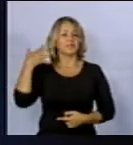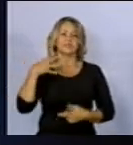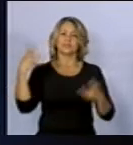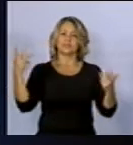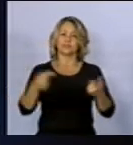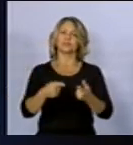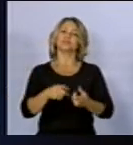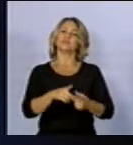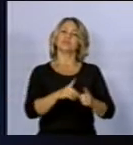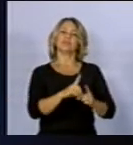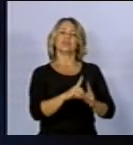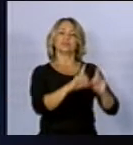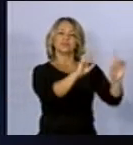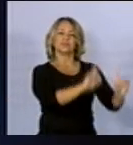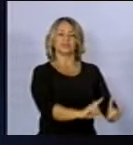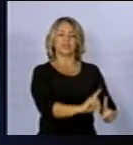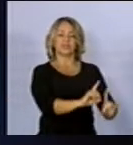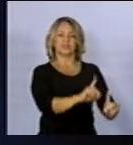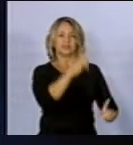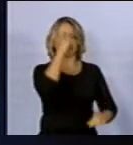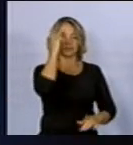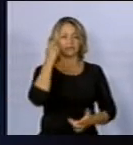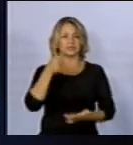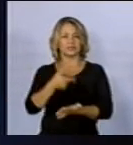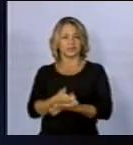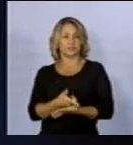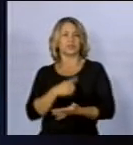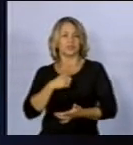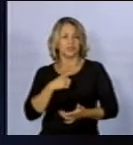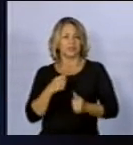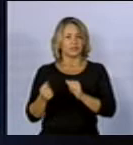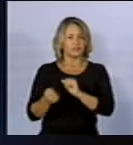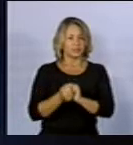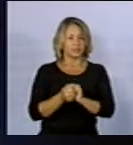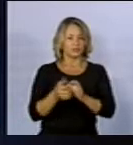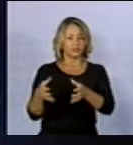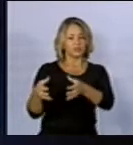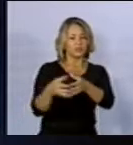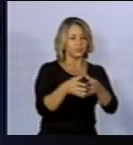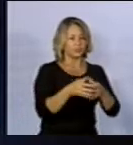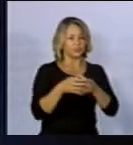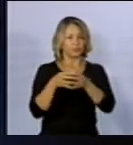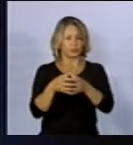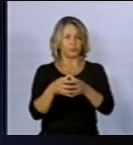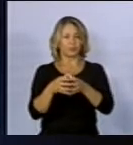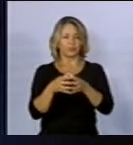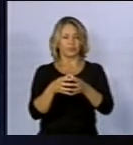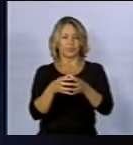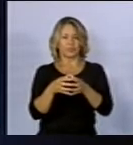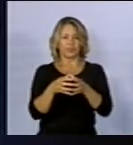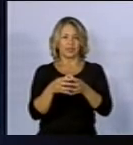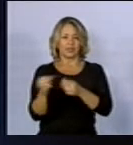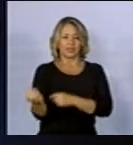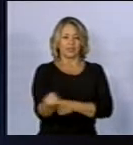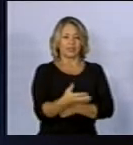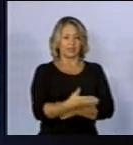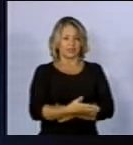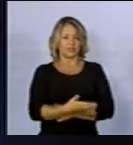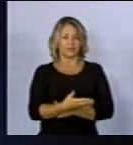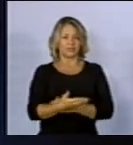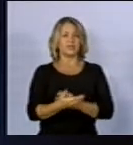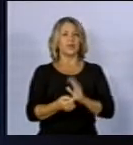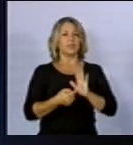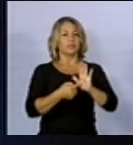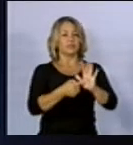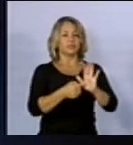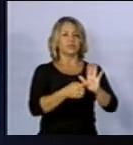direitos do consumidor tanto mais se acentua quando se tem presente que a assembleia nacional em caráter absolutamente inovador elevou a defesa